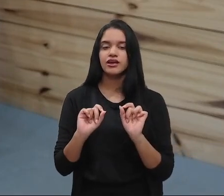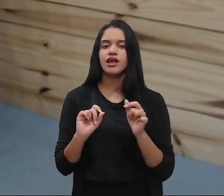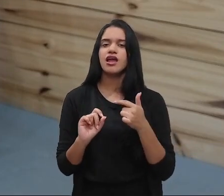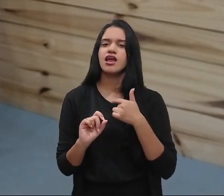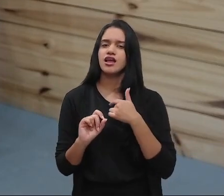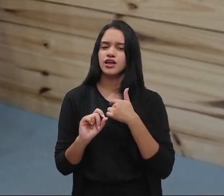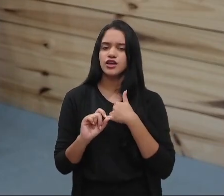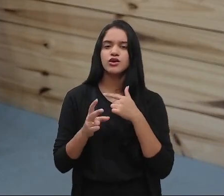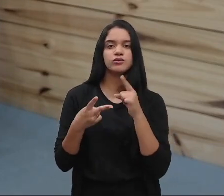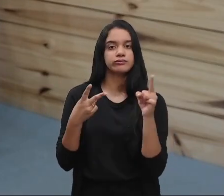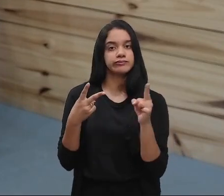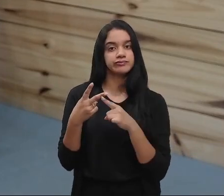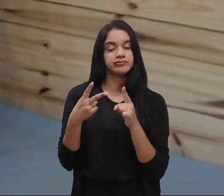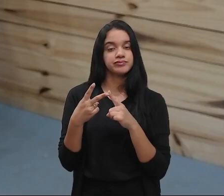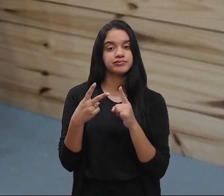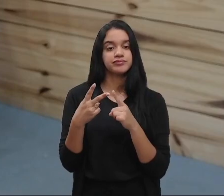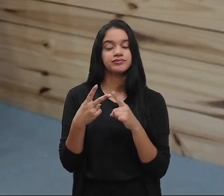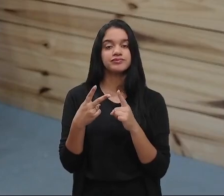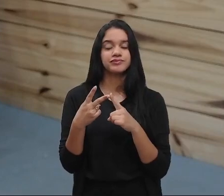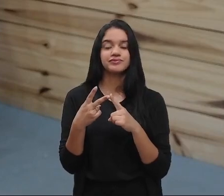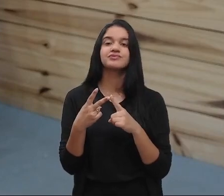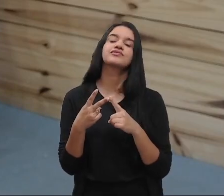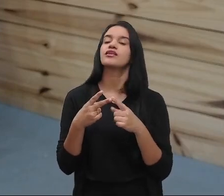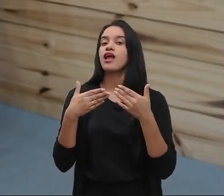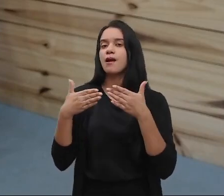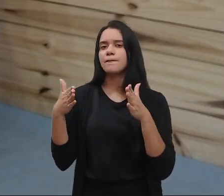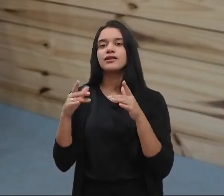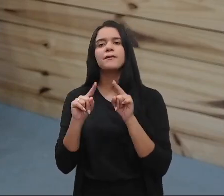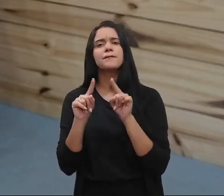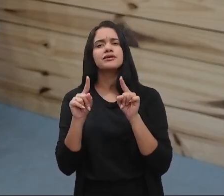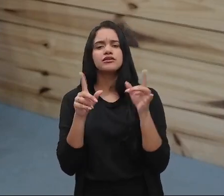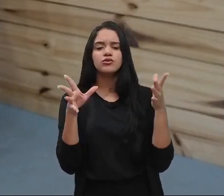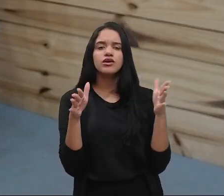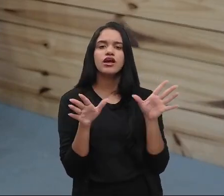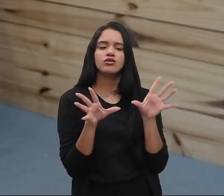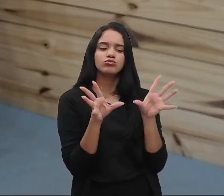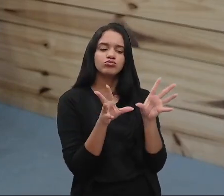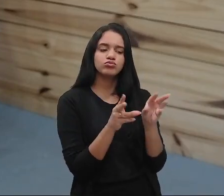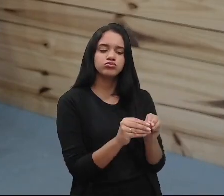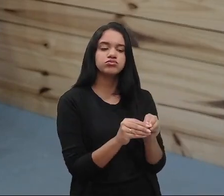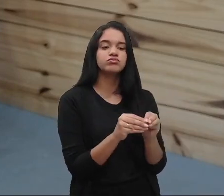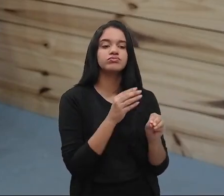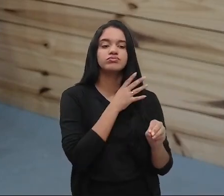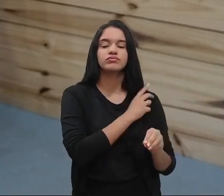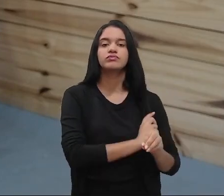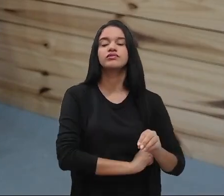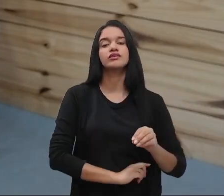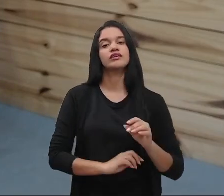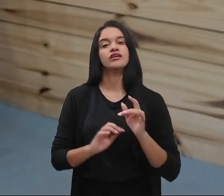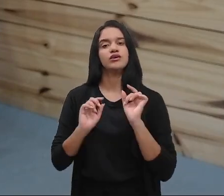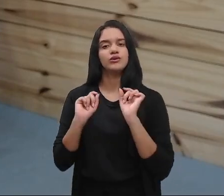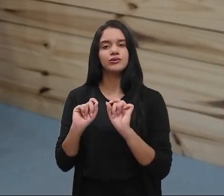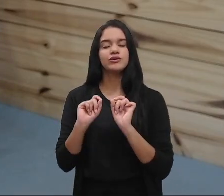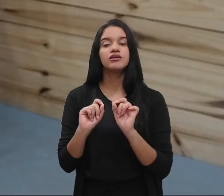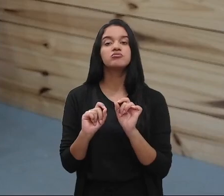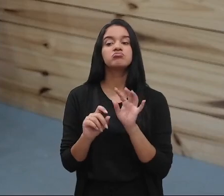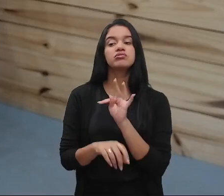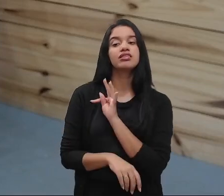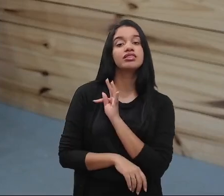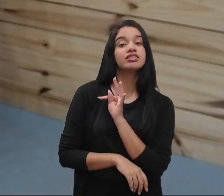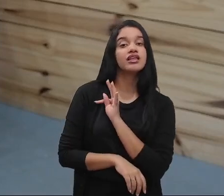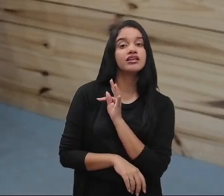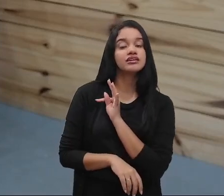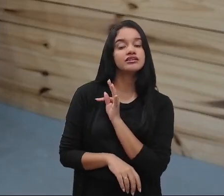para a segunda questão, porque essa foi bem aberta, mas eu queria fechar um pouco mais. Que técnicas